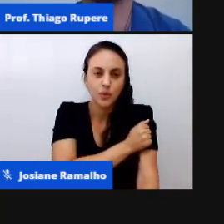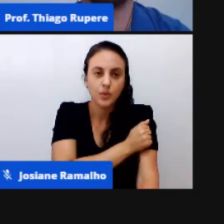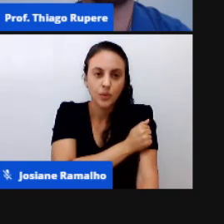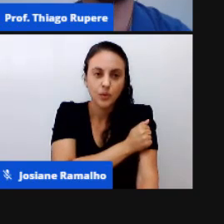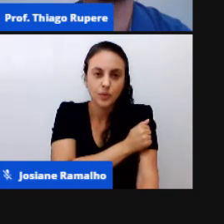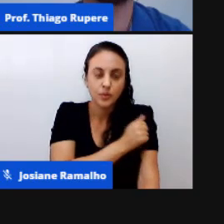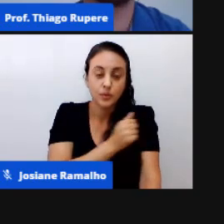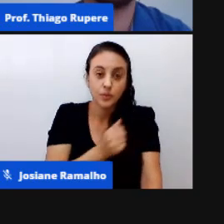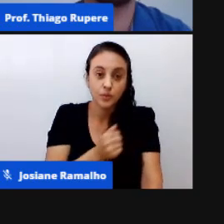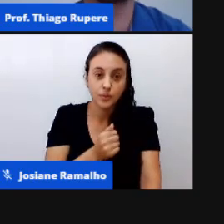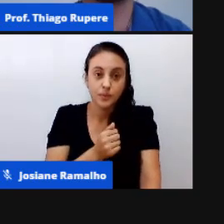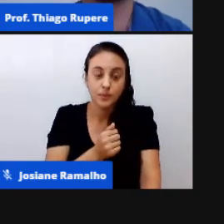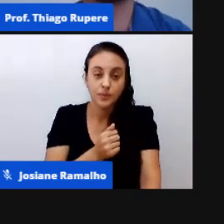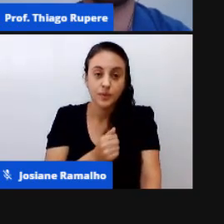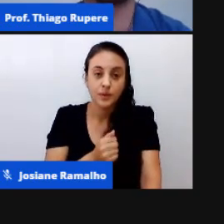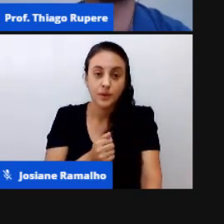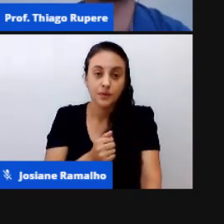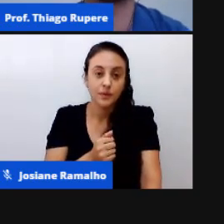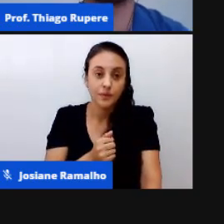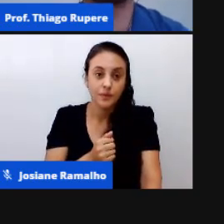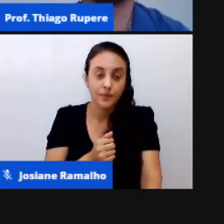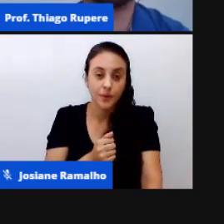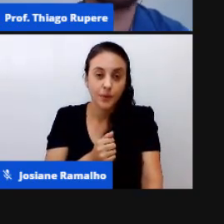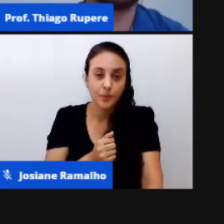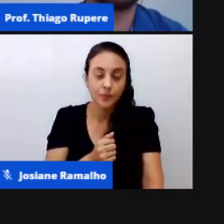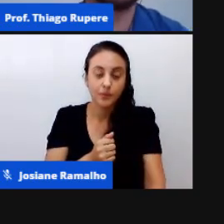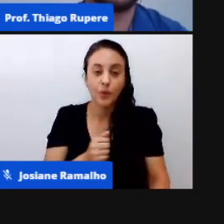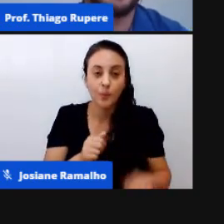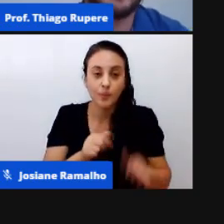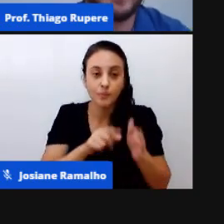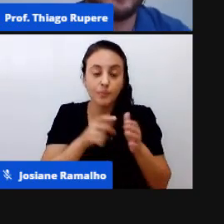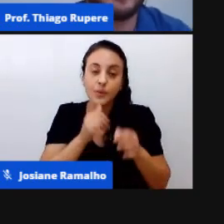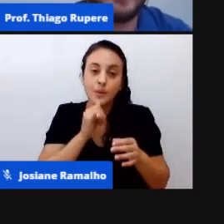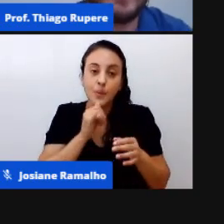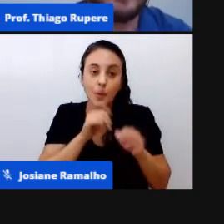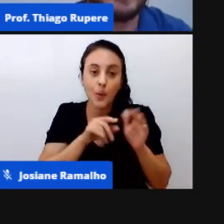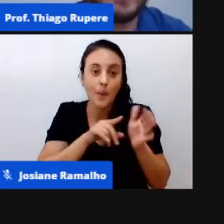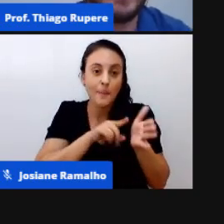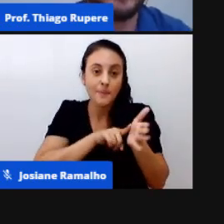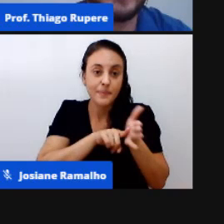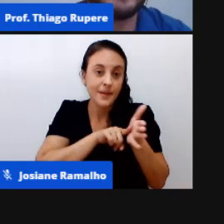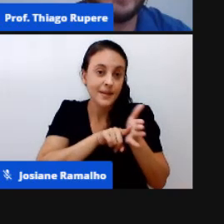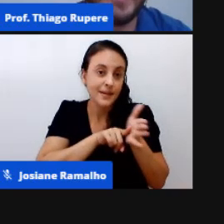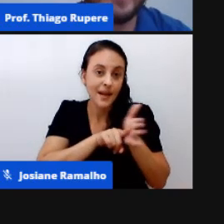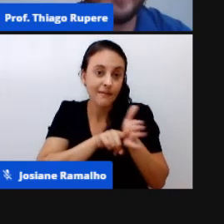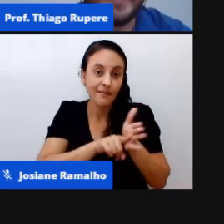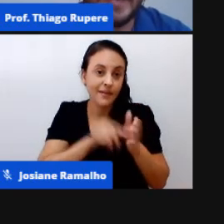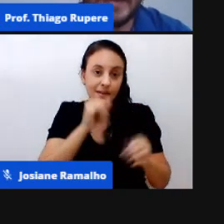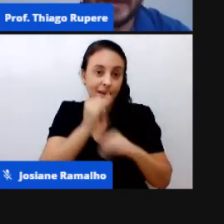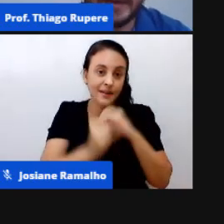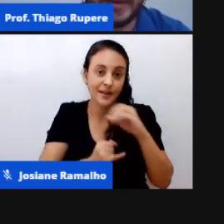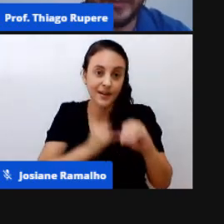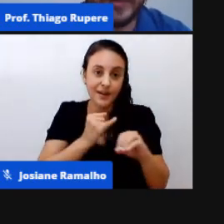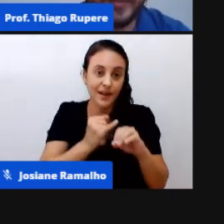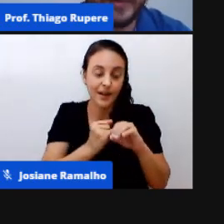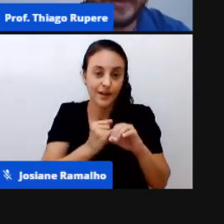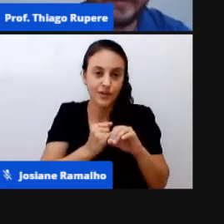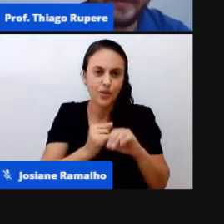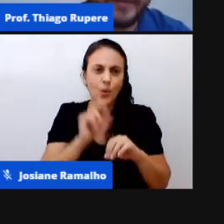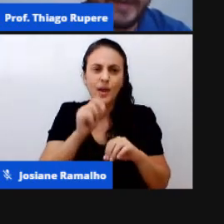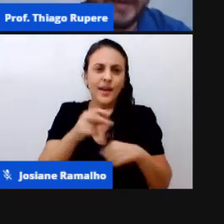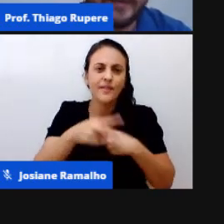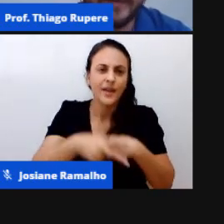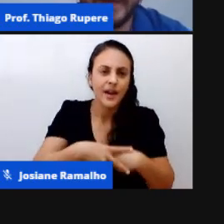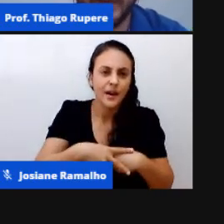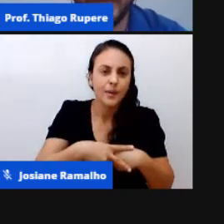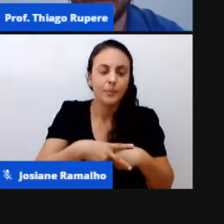eles, a um toque, a um clique, eles têm acesso a esse material na internet. Então, é muito